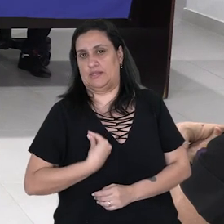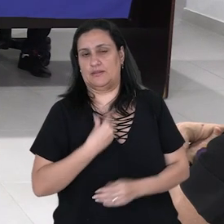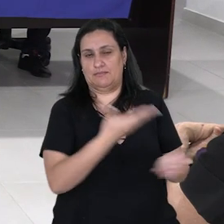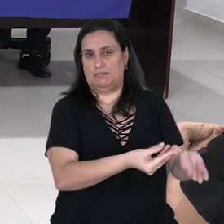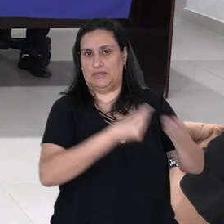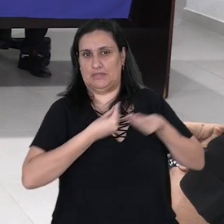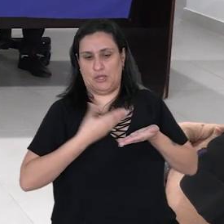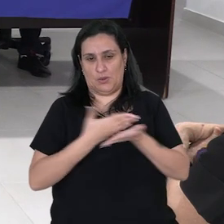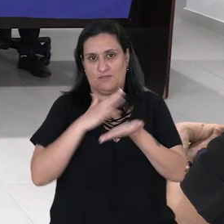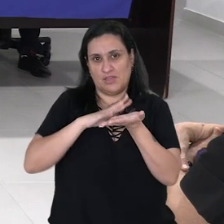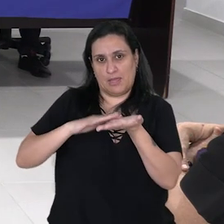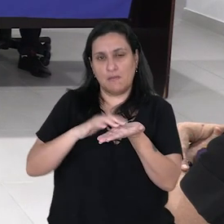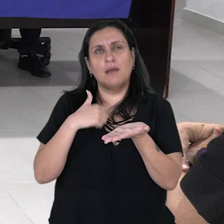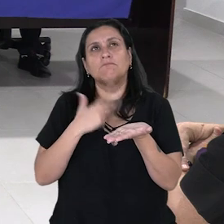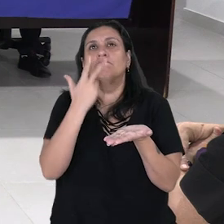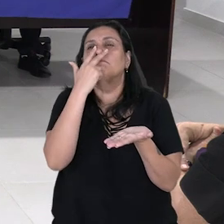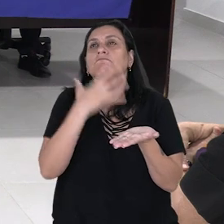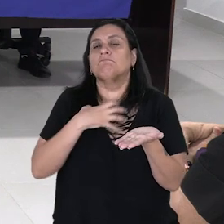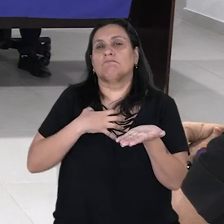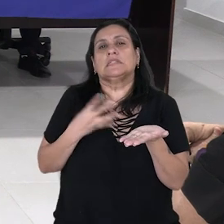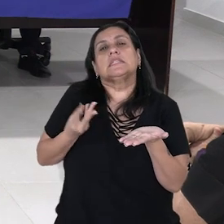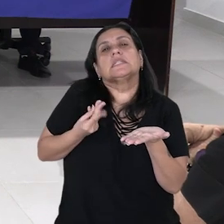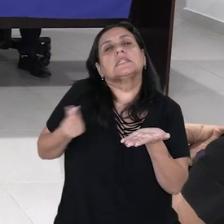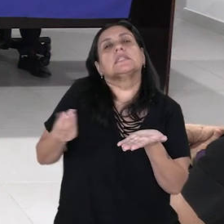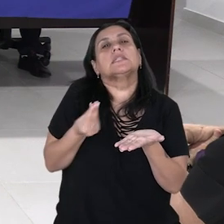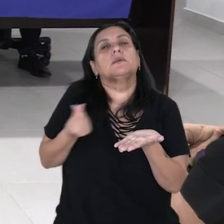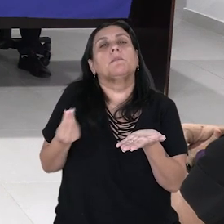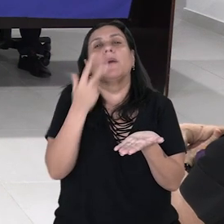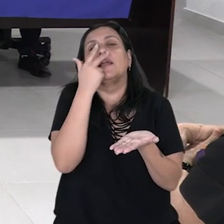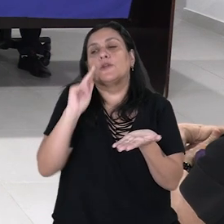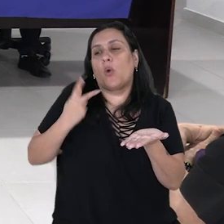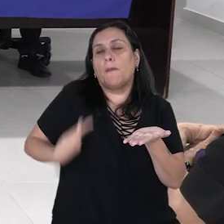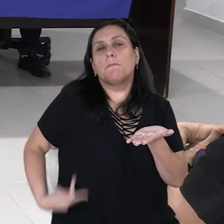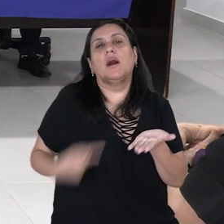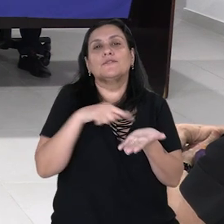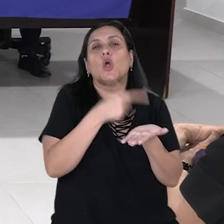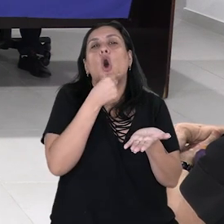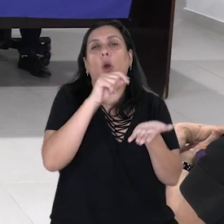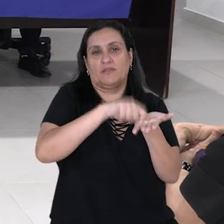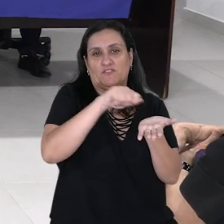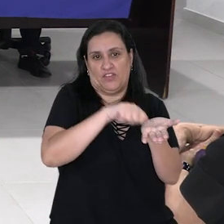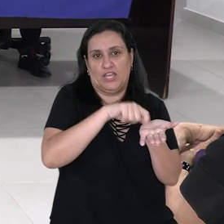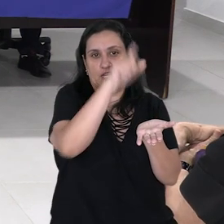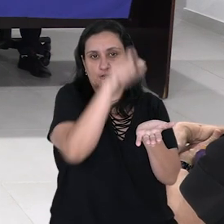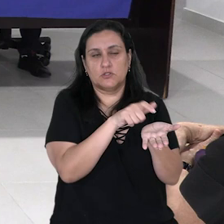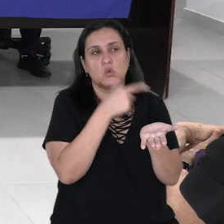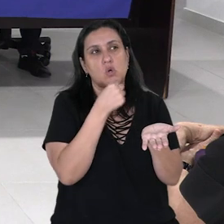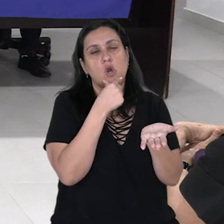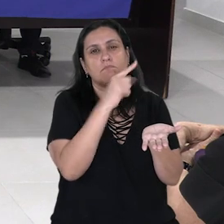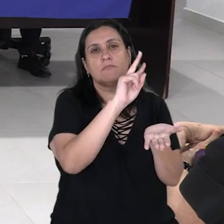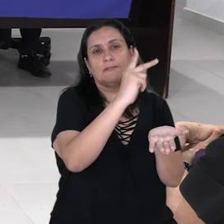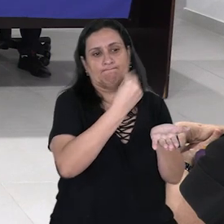livro, ele traz uma sensibilidade, uma humanidade do Schella que